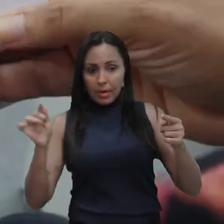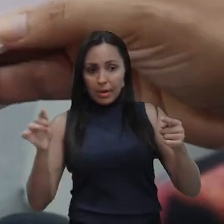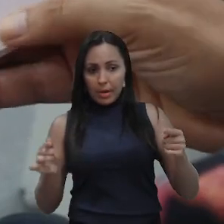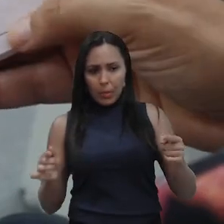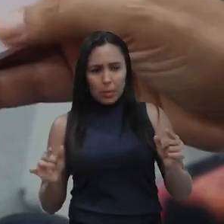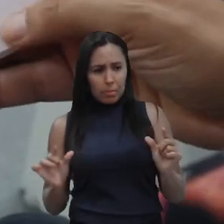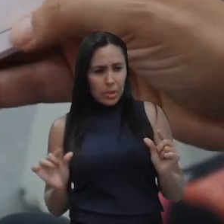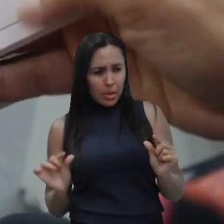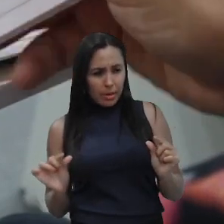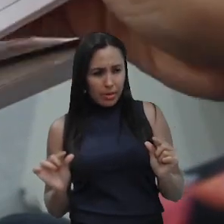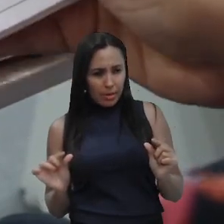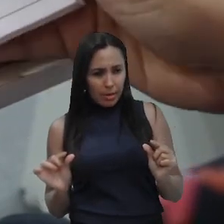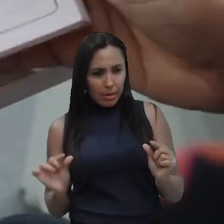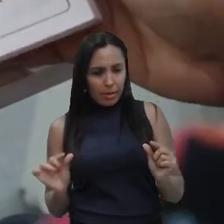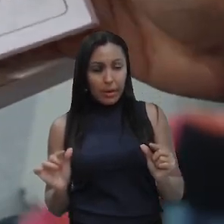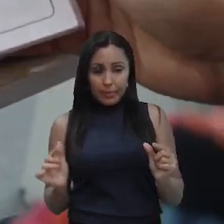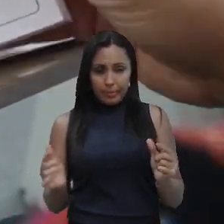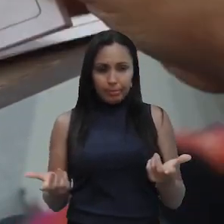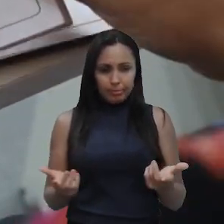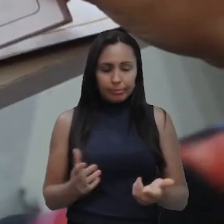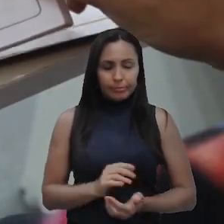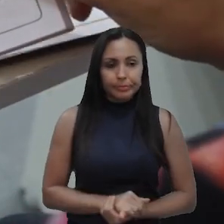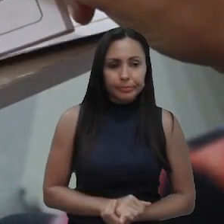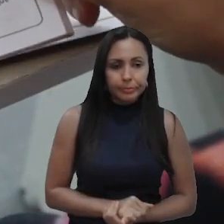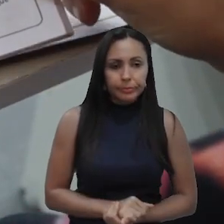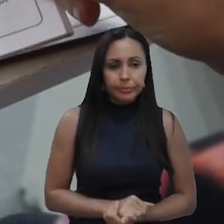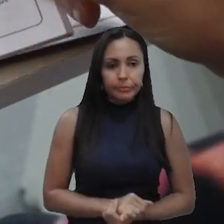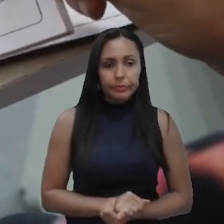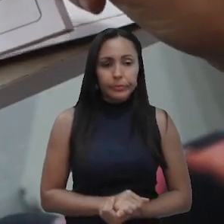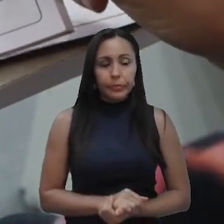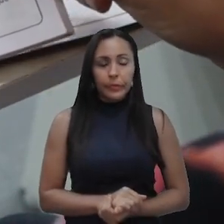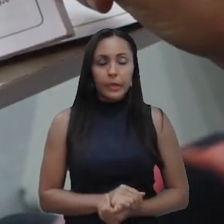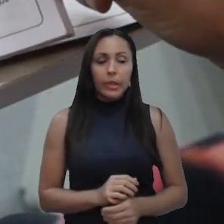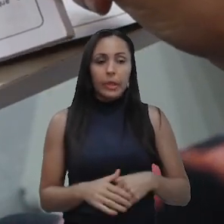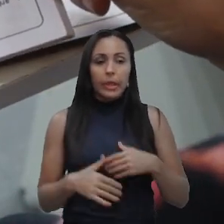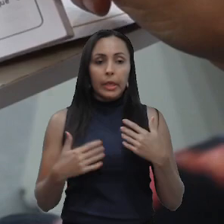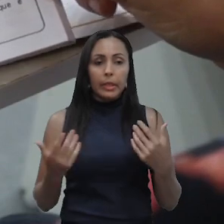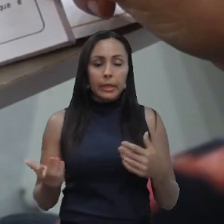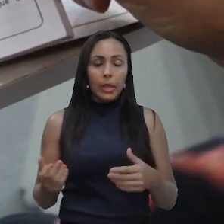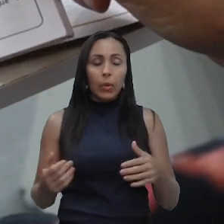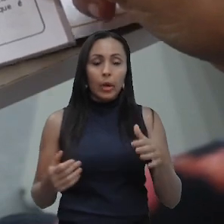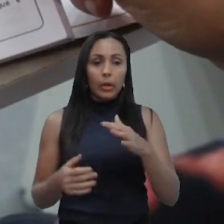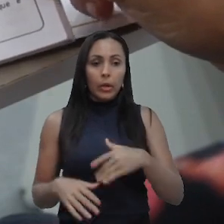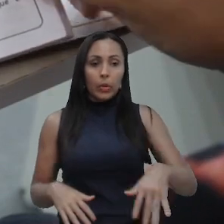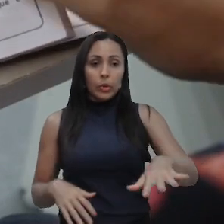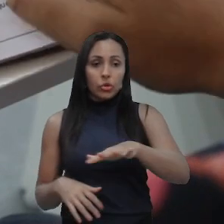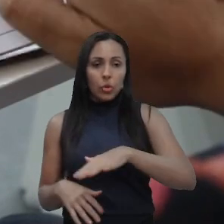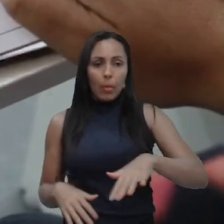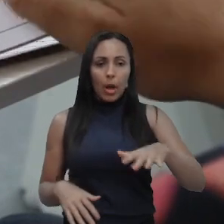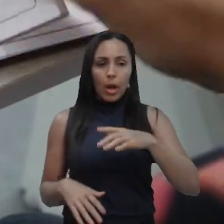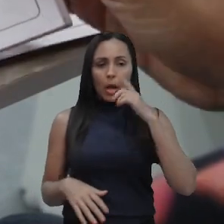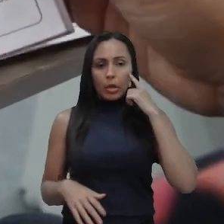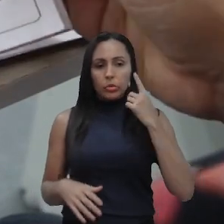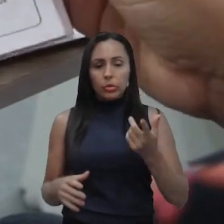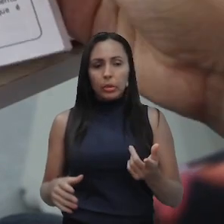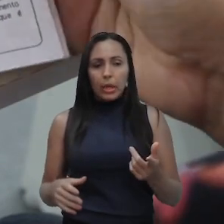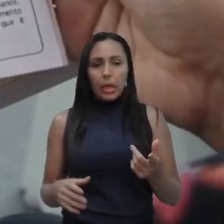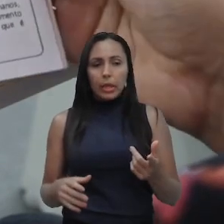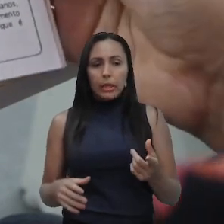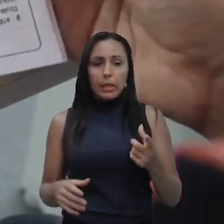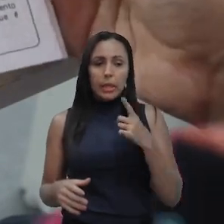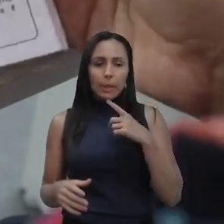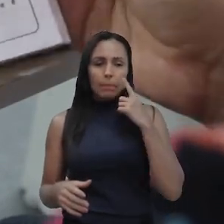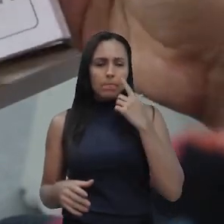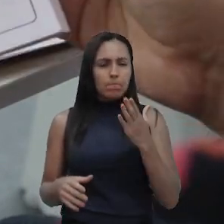pequena. Essa margem é pouca. Então, o entrealinhamento, inclusive, que é o espaço entre uma linha e outra, eu diria que é até